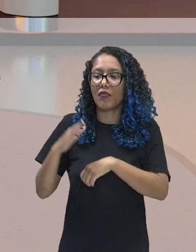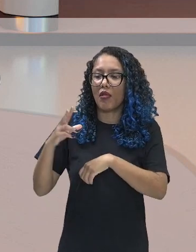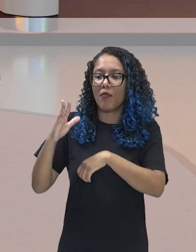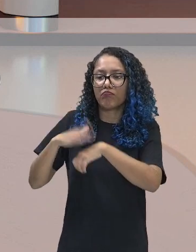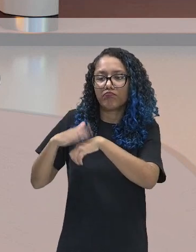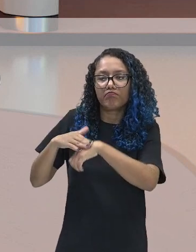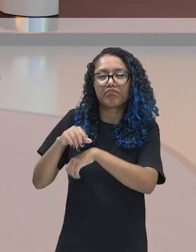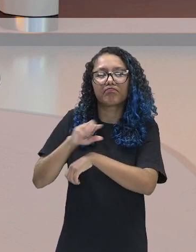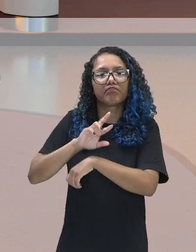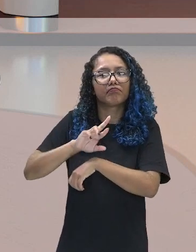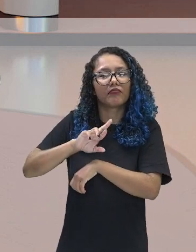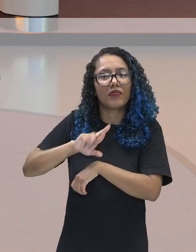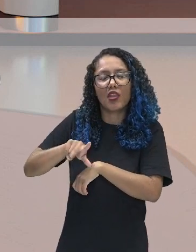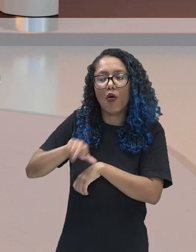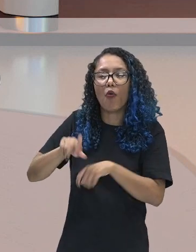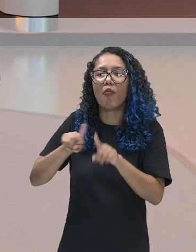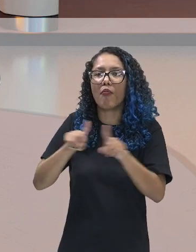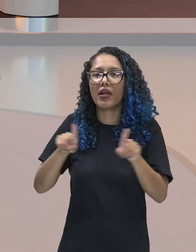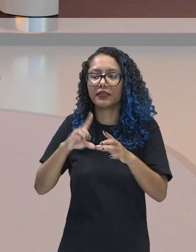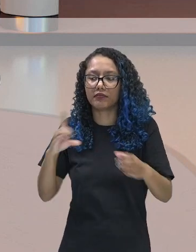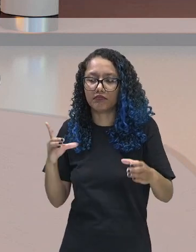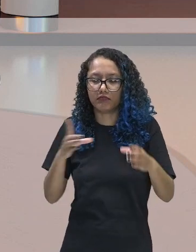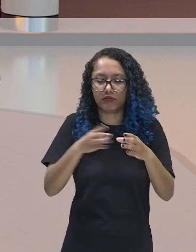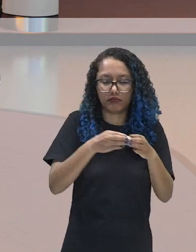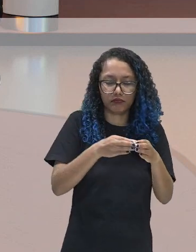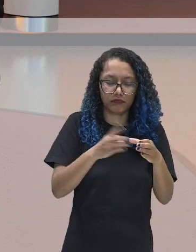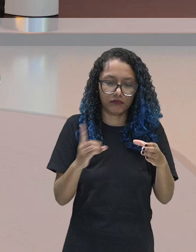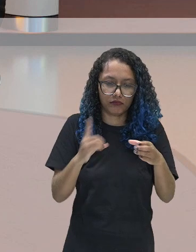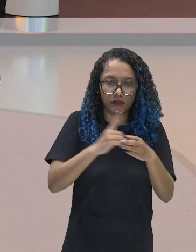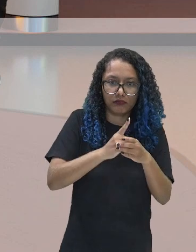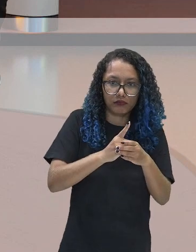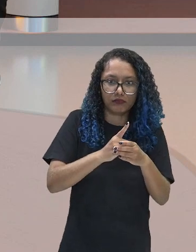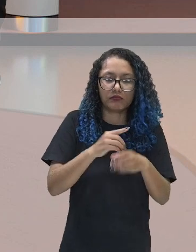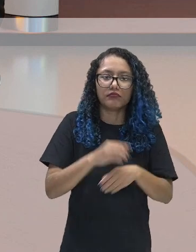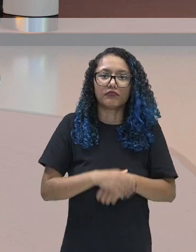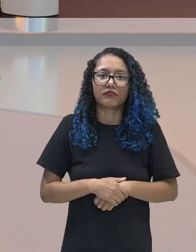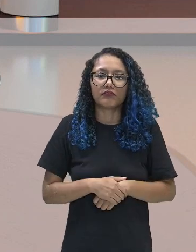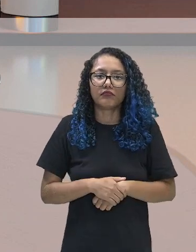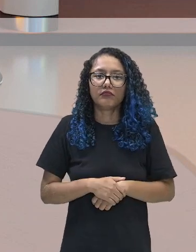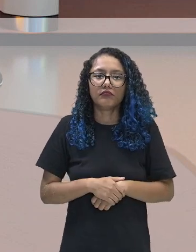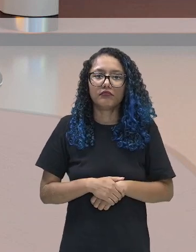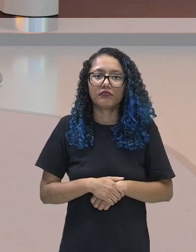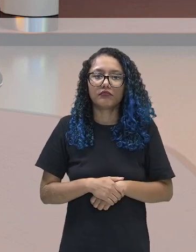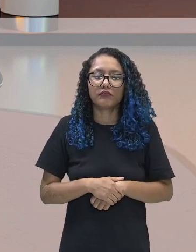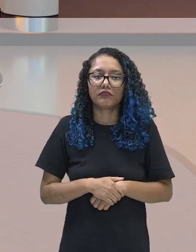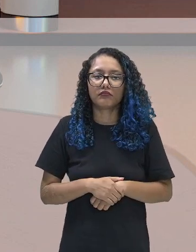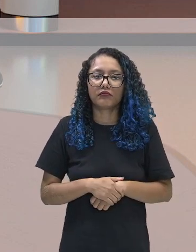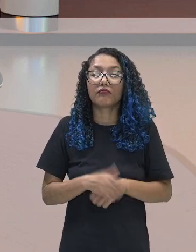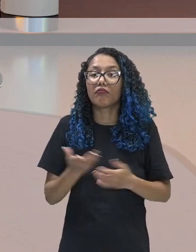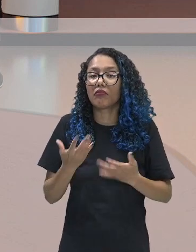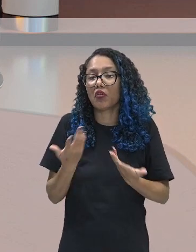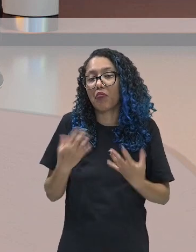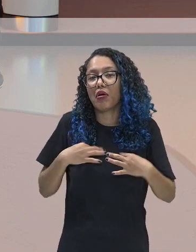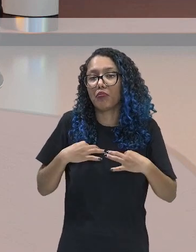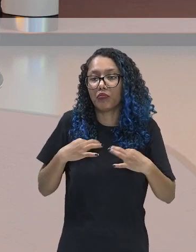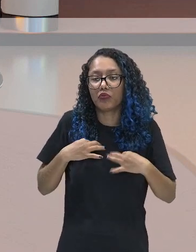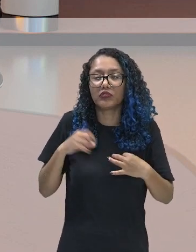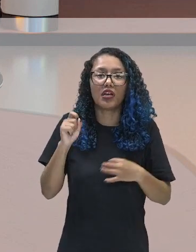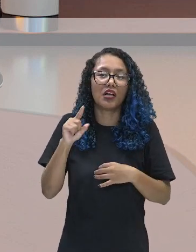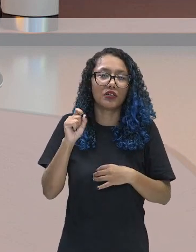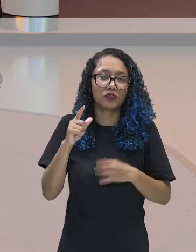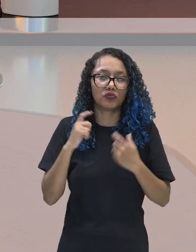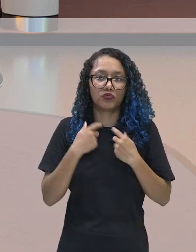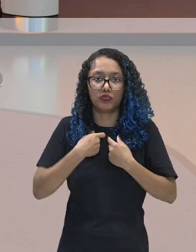basicamente moldar a ele a um uniforme, que é uma blusa azul, conhecida polo, conhecida ali